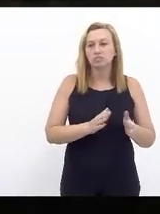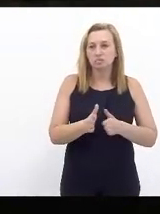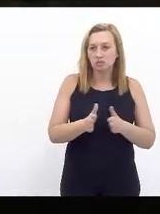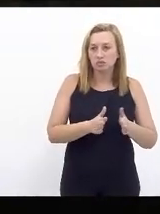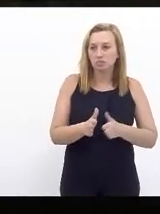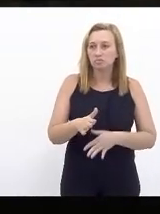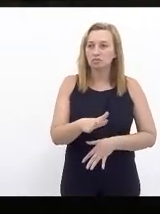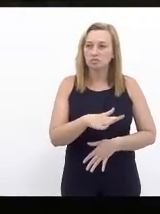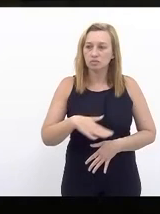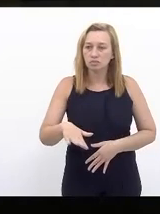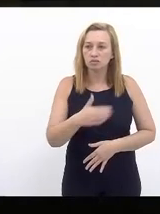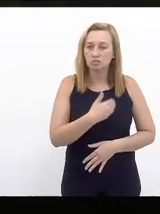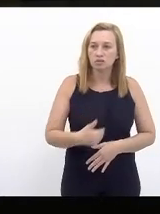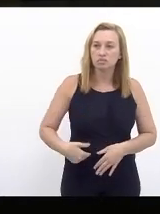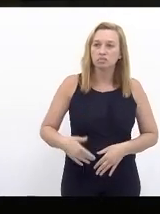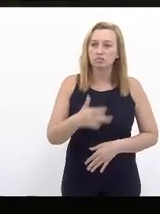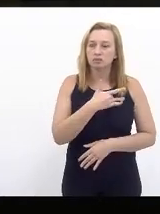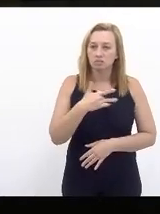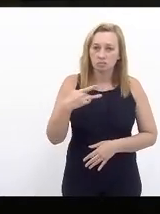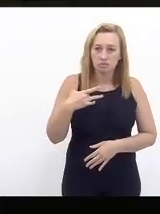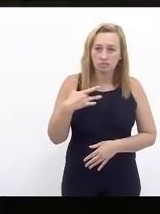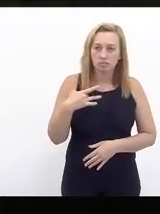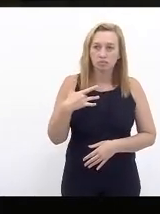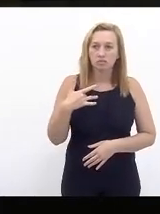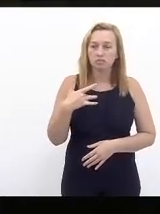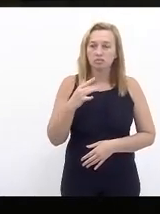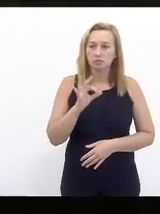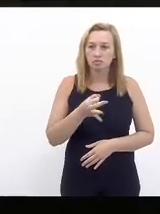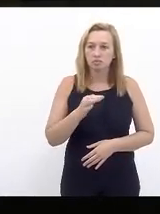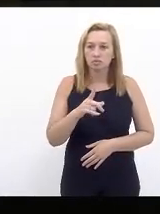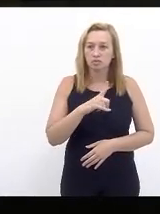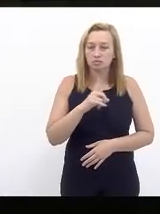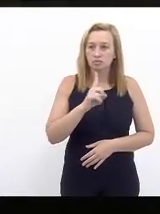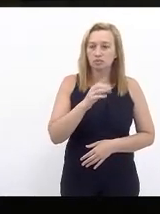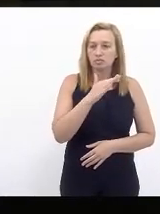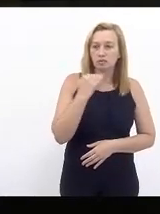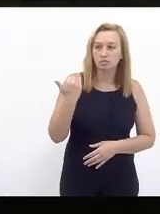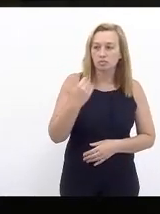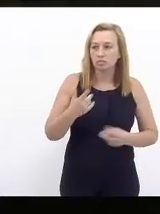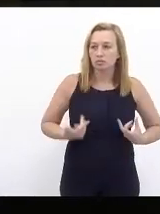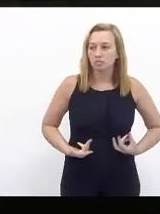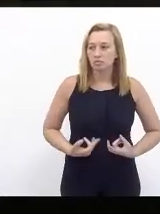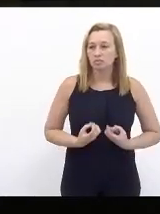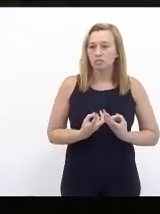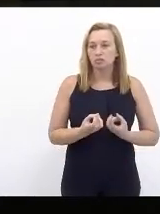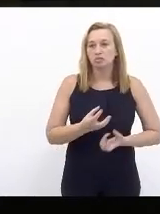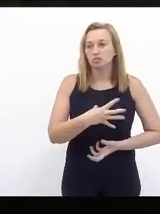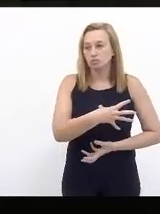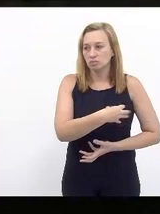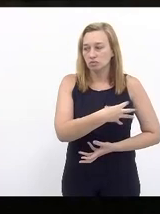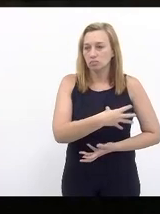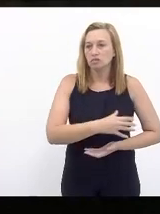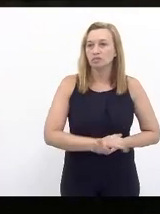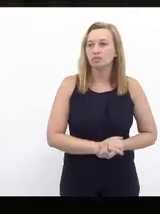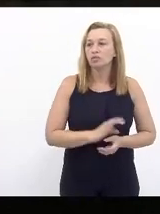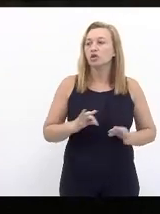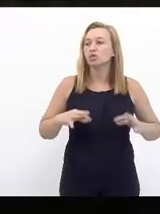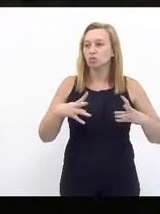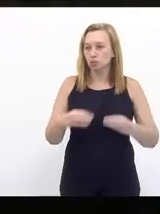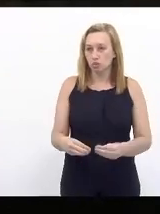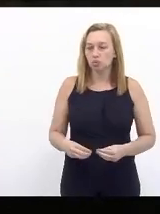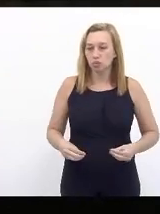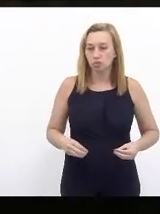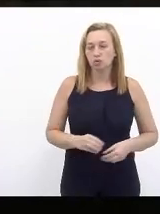serviço público de saúde e garantir que ela não vá morrer com o câncer de mama. Então, tudo tem a